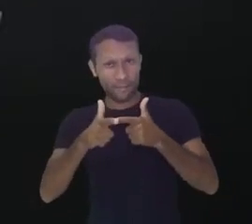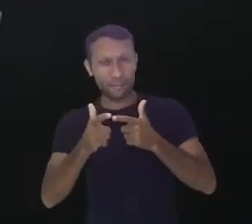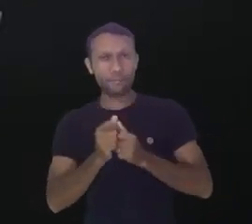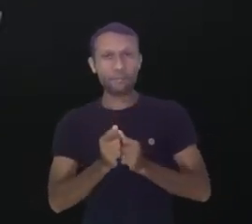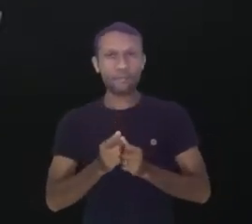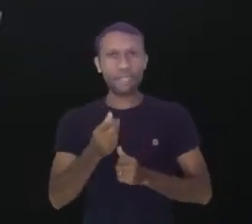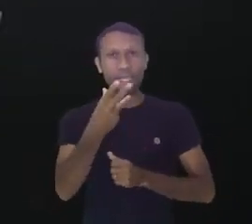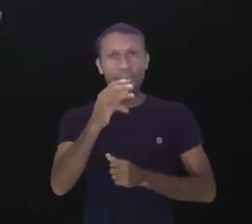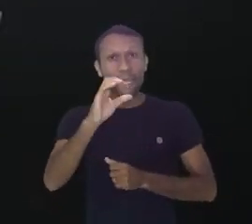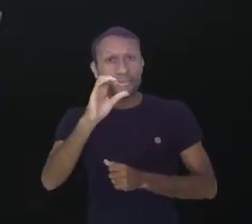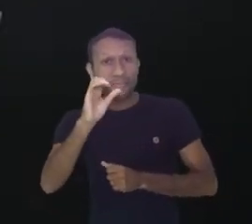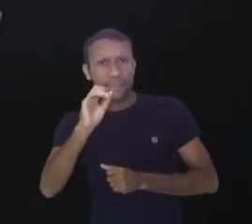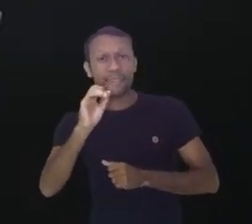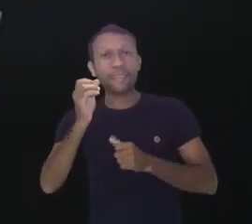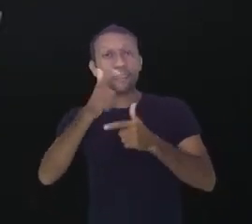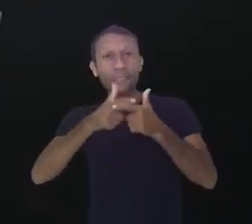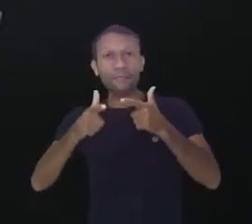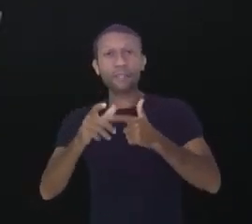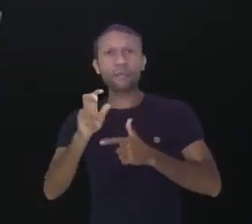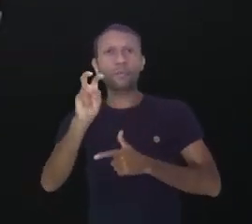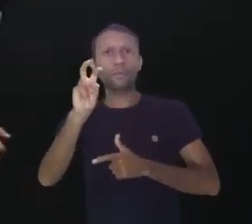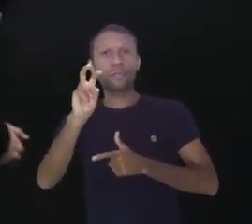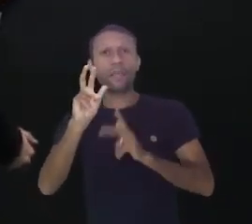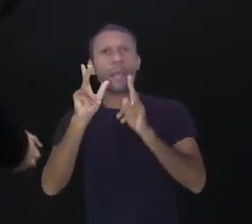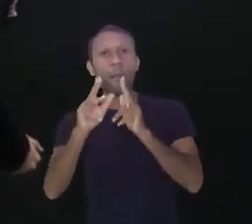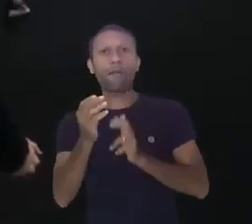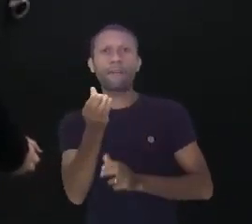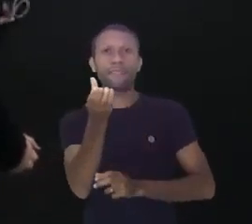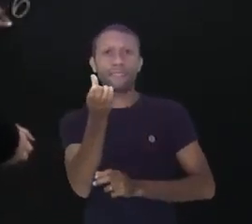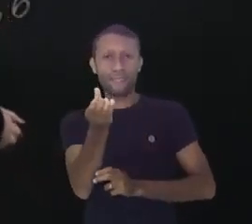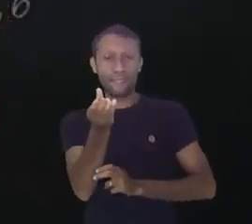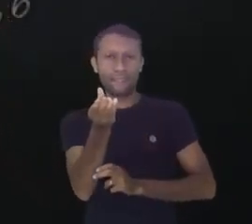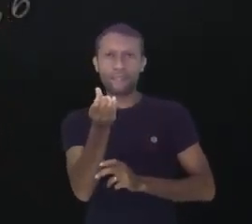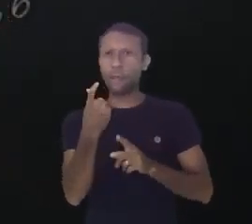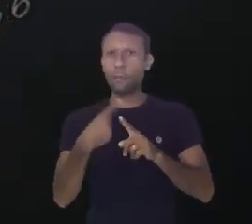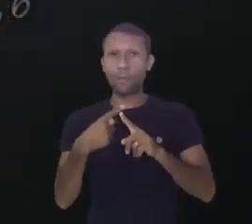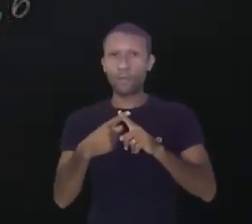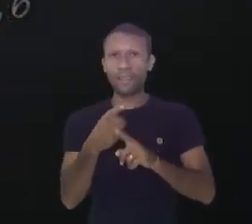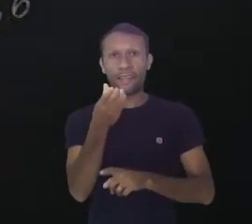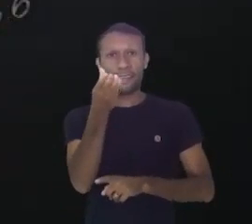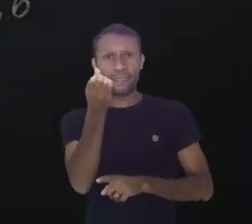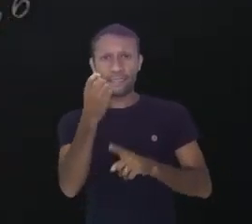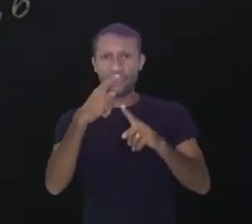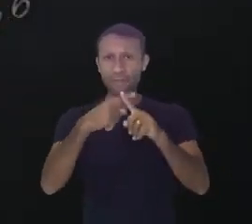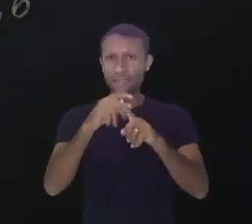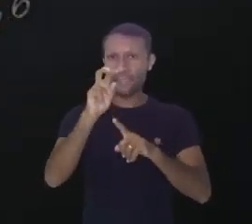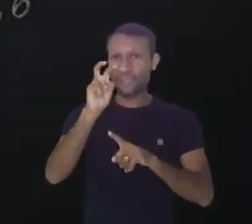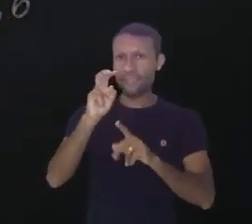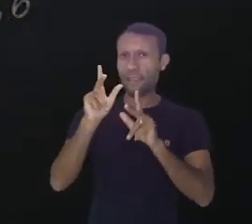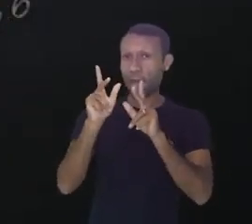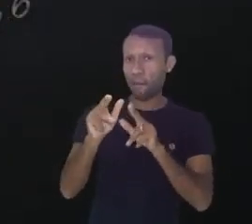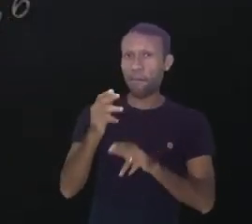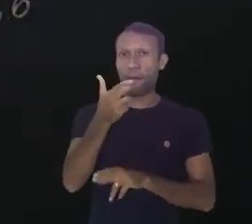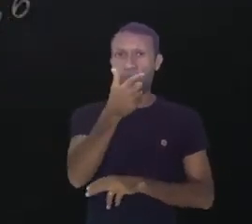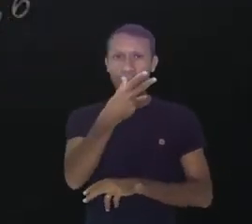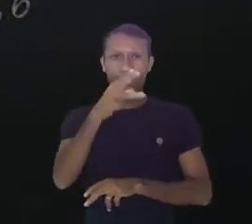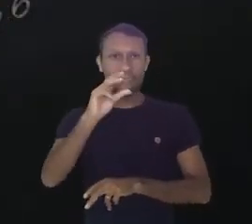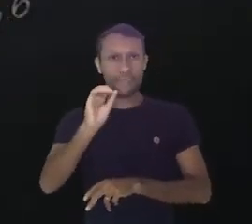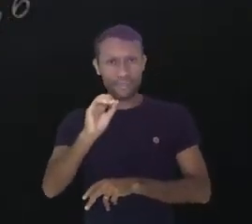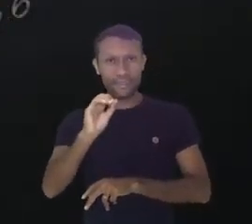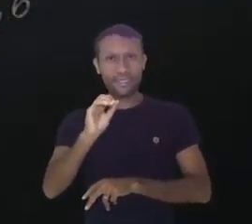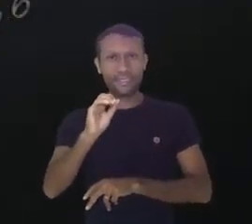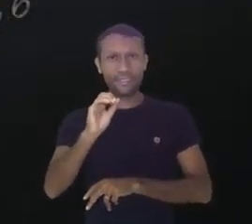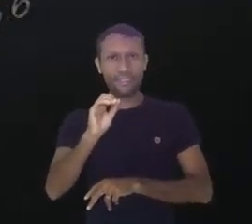dividir. 30 dividido por 5 é igual a 6, pois 6 vezes 5 é igual a